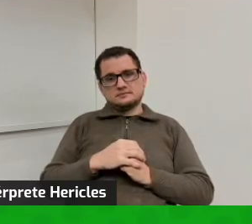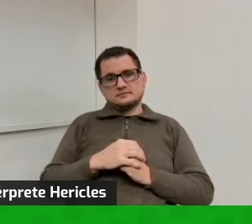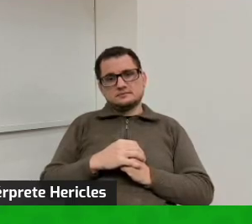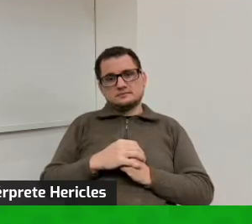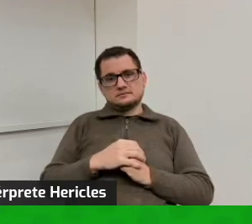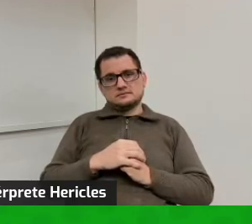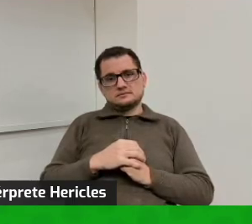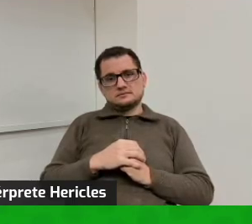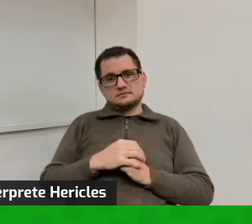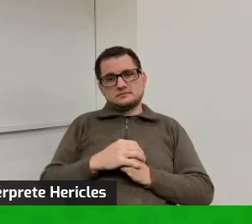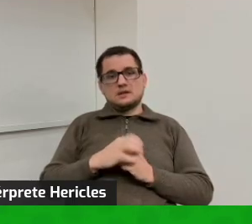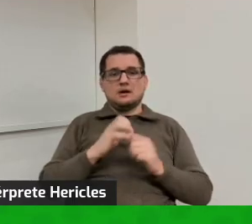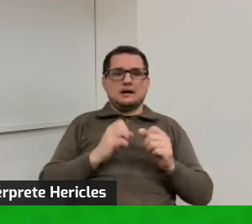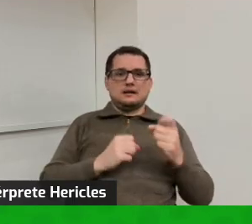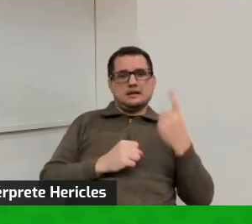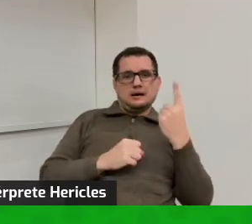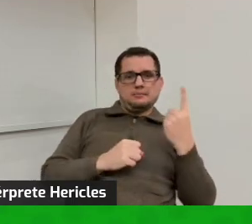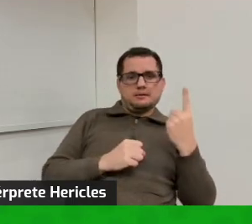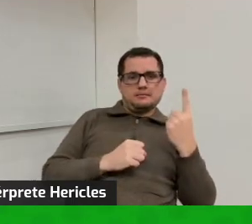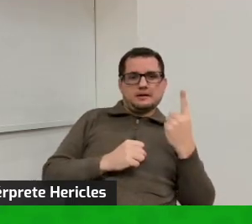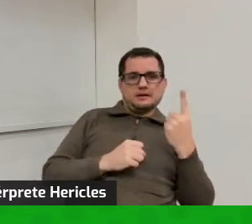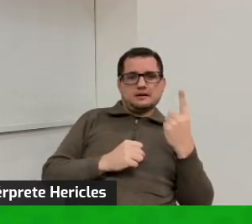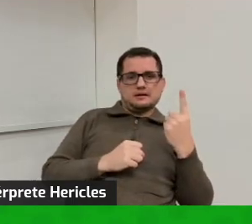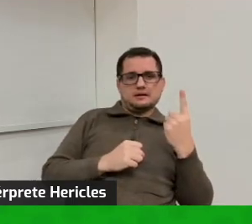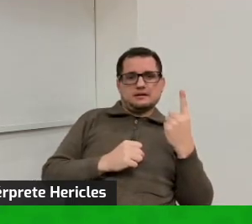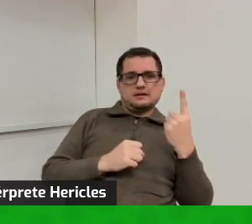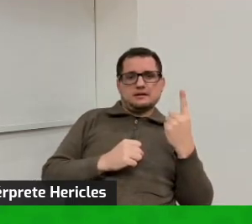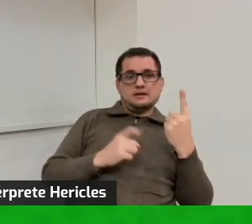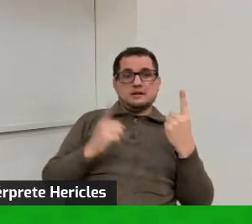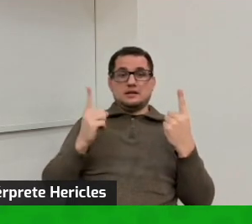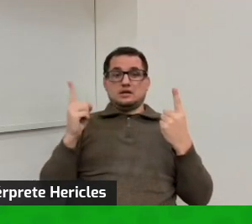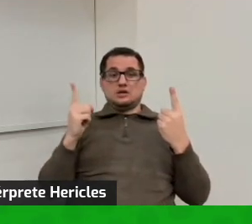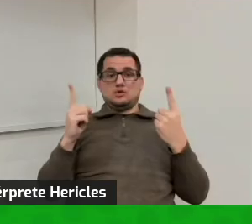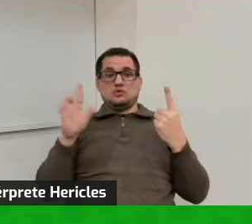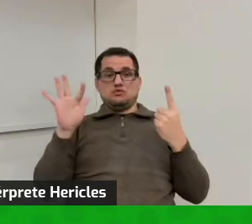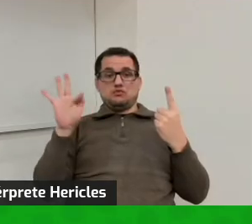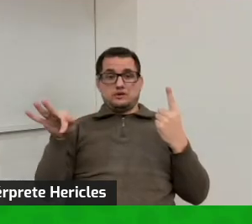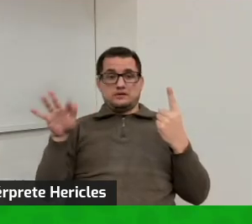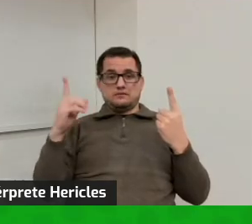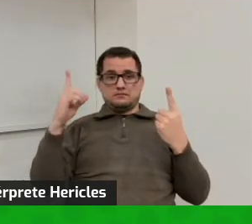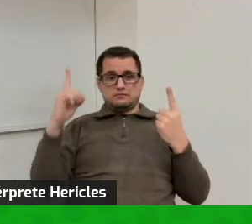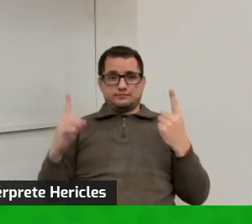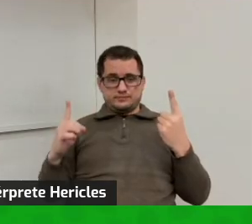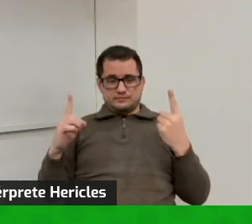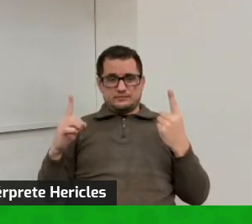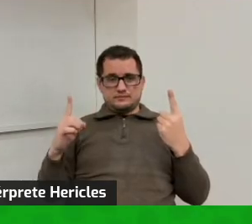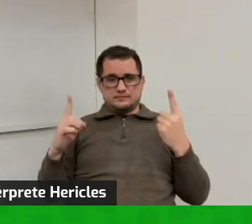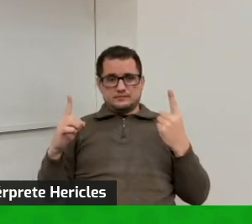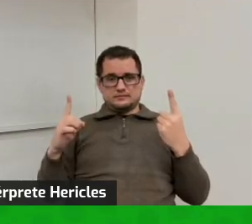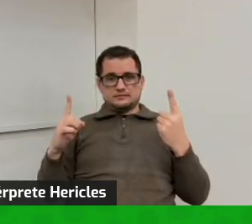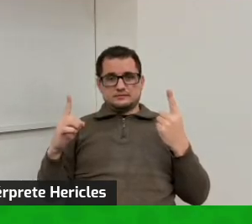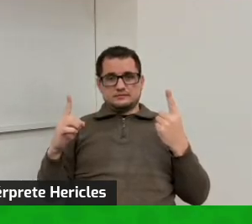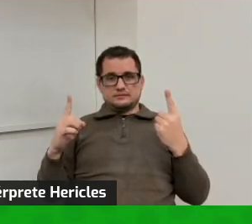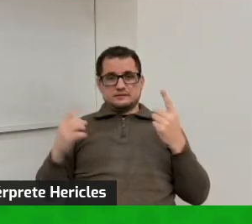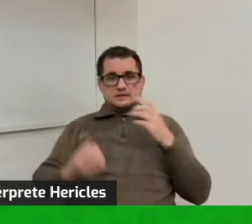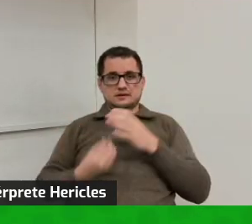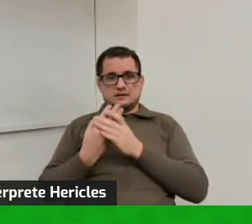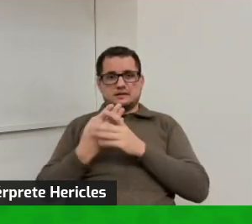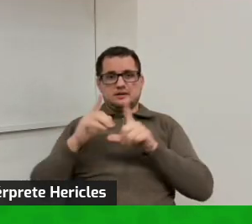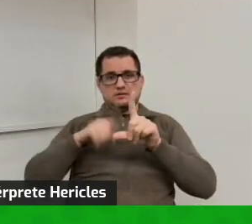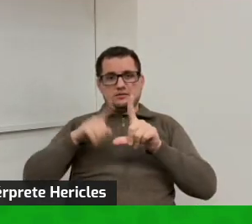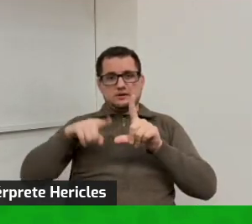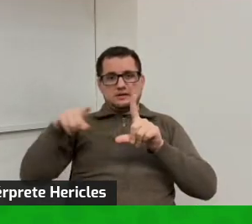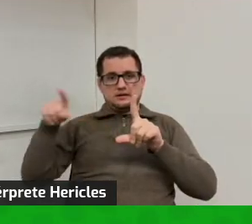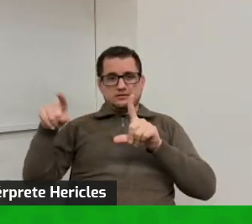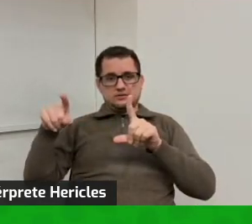Seleciono as primeiras células aqui, que é o meu mês, que é quem vai dar nome. Ctrl, seleciono o meu saldo. Insiro o meu